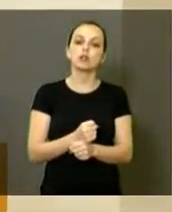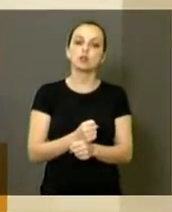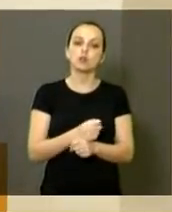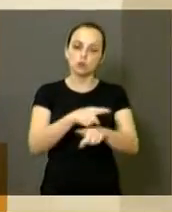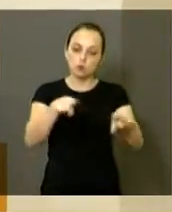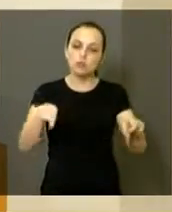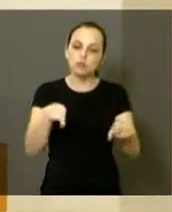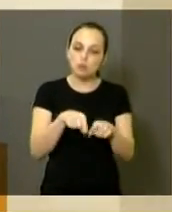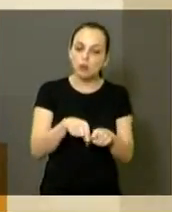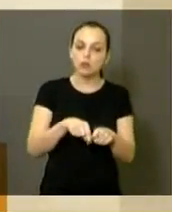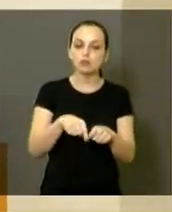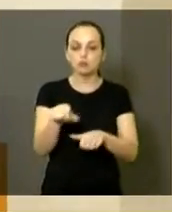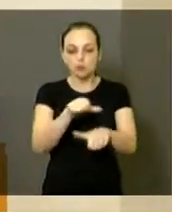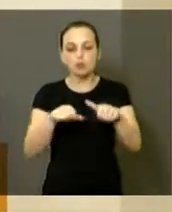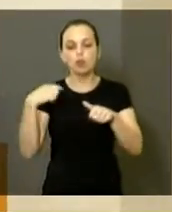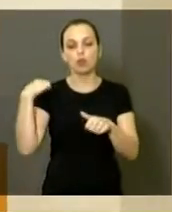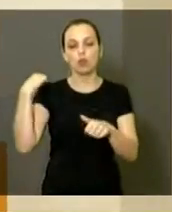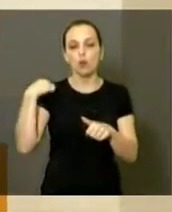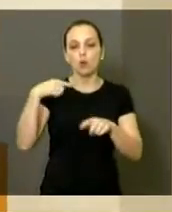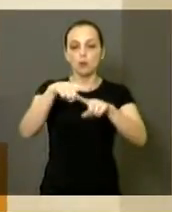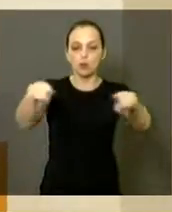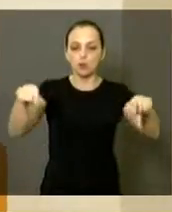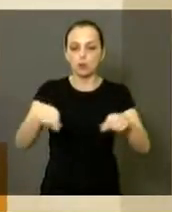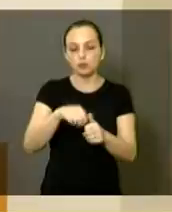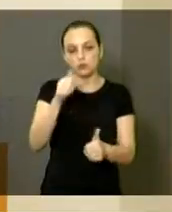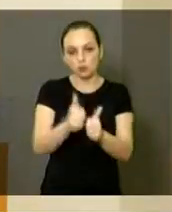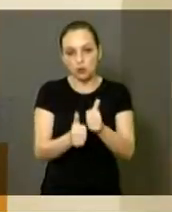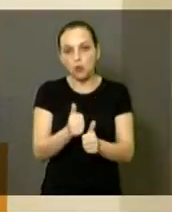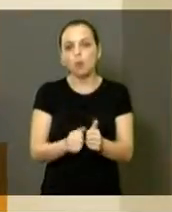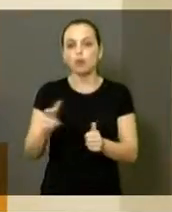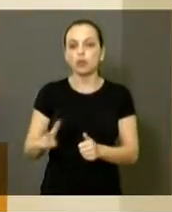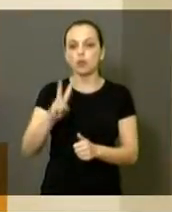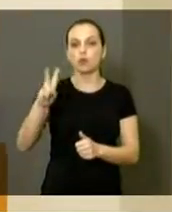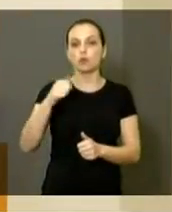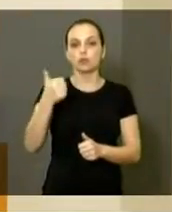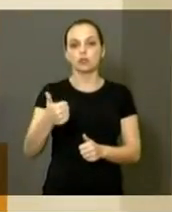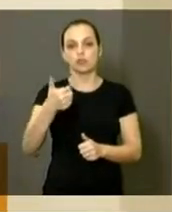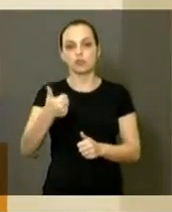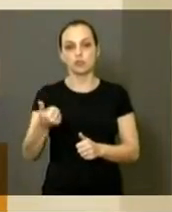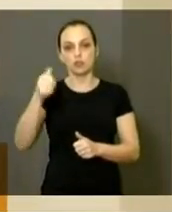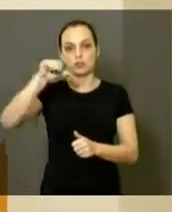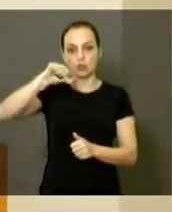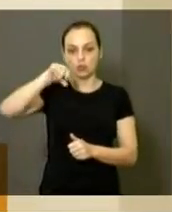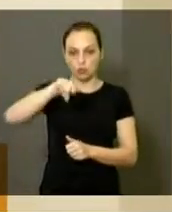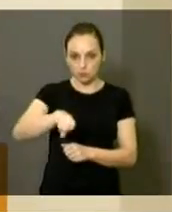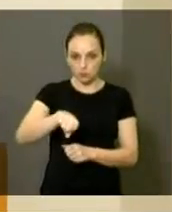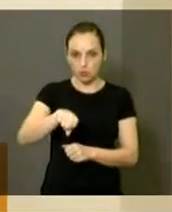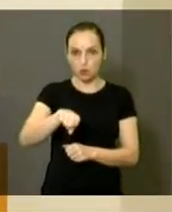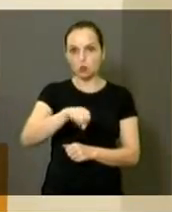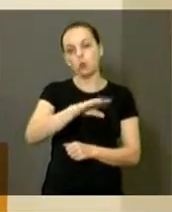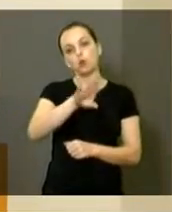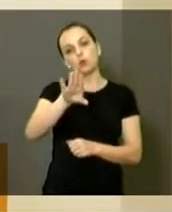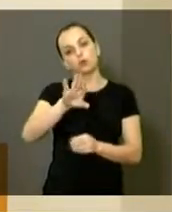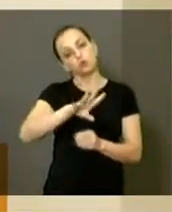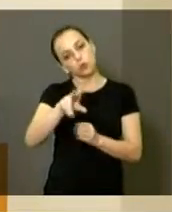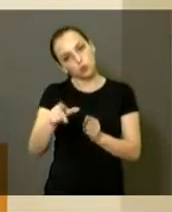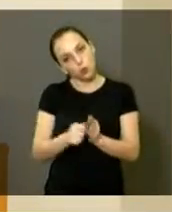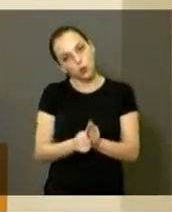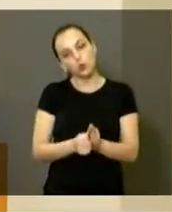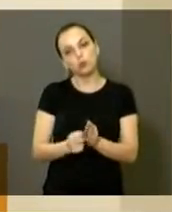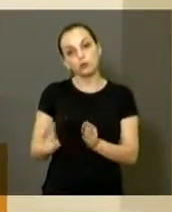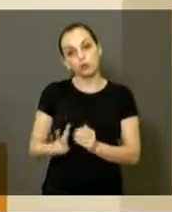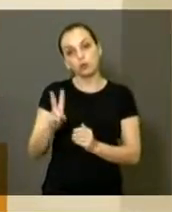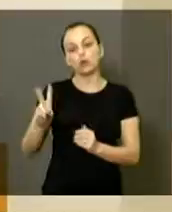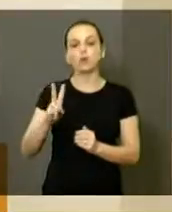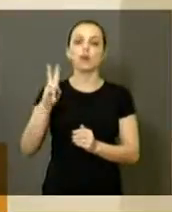o campo lá no Jardim Hortência, no valor de R$ 169.000, todos investimentos para atender